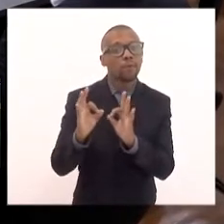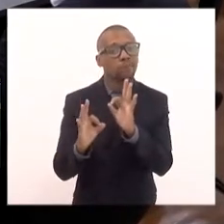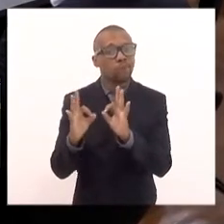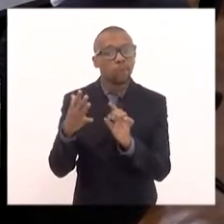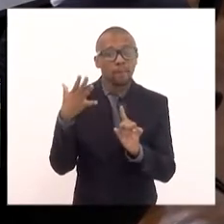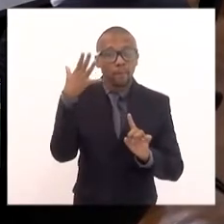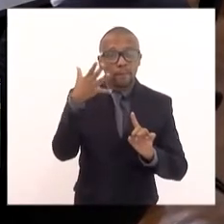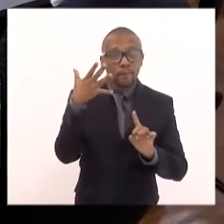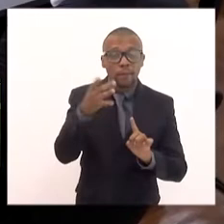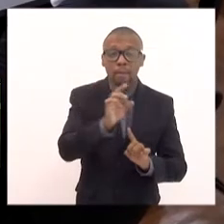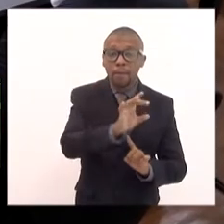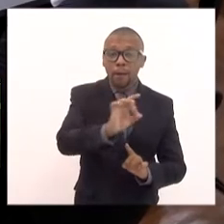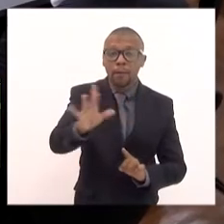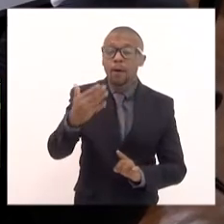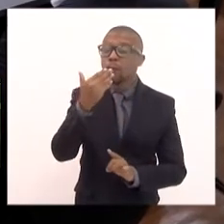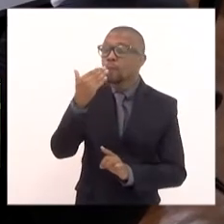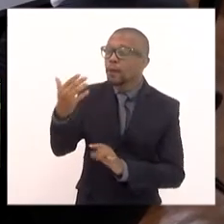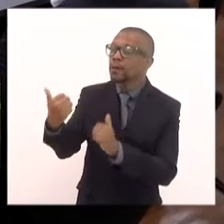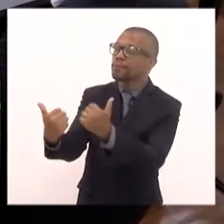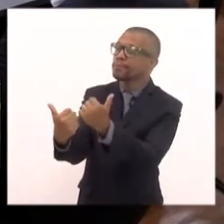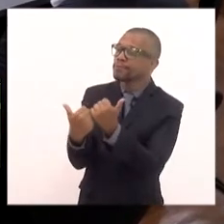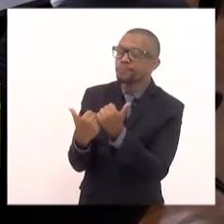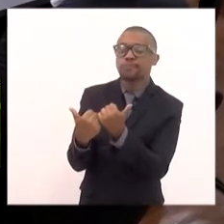Peço ajuda técnica.